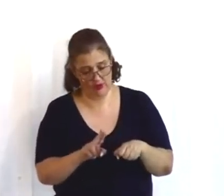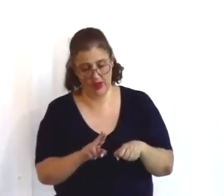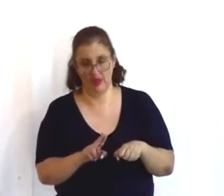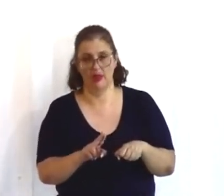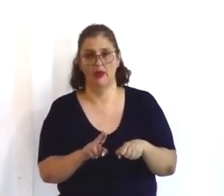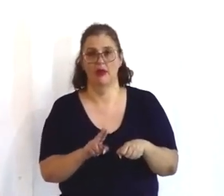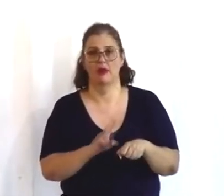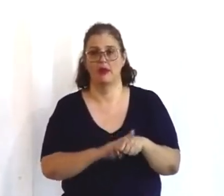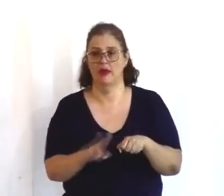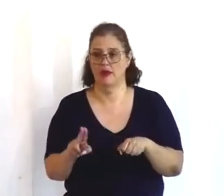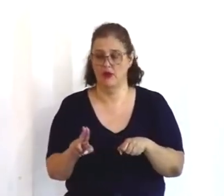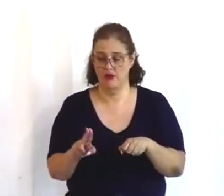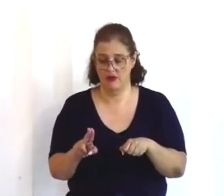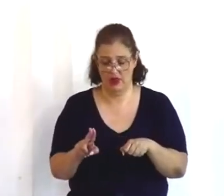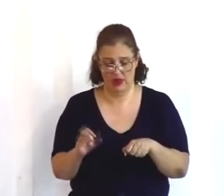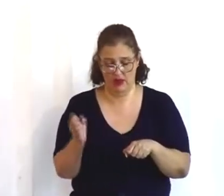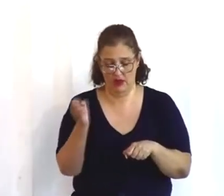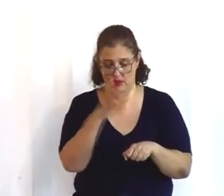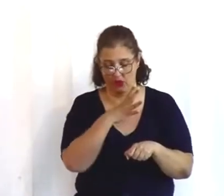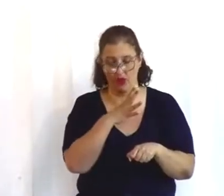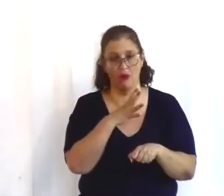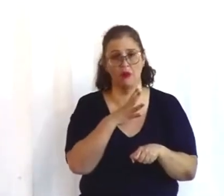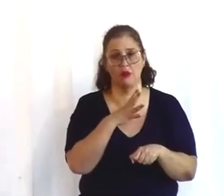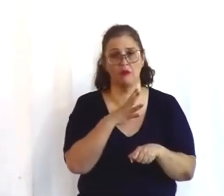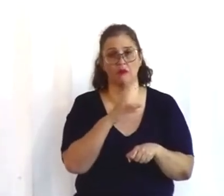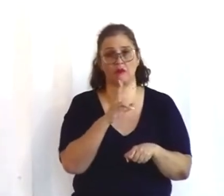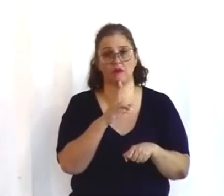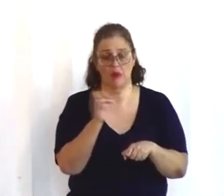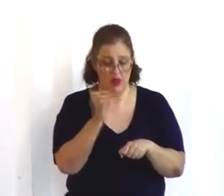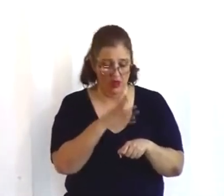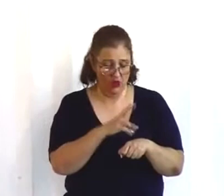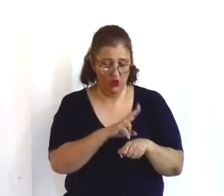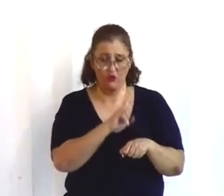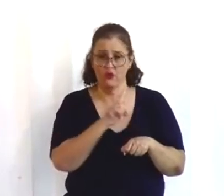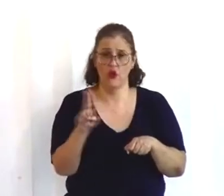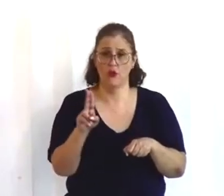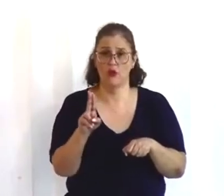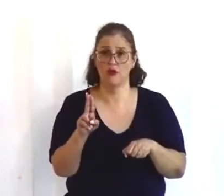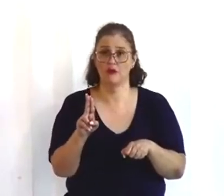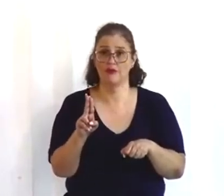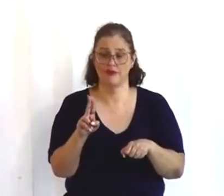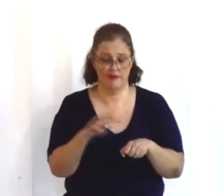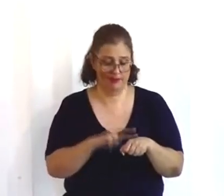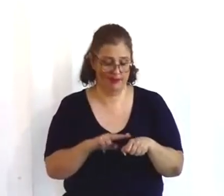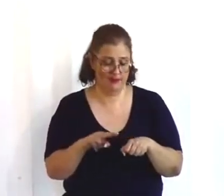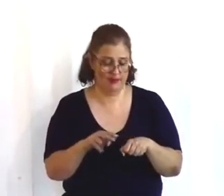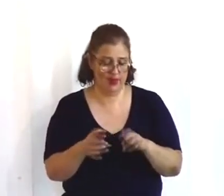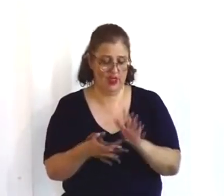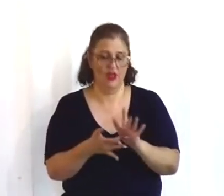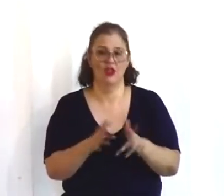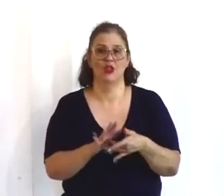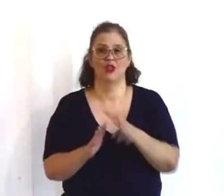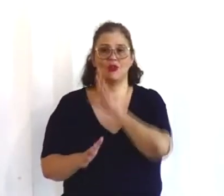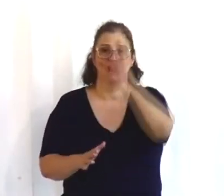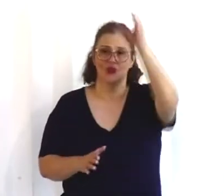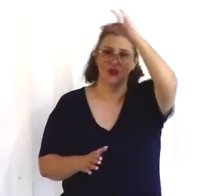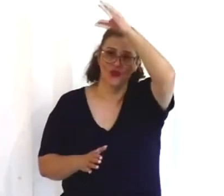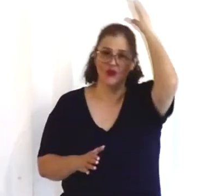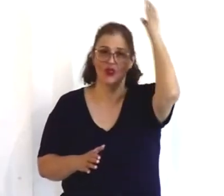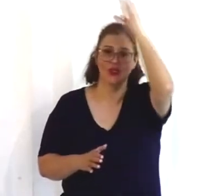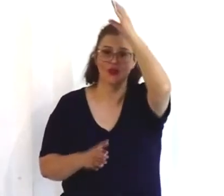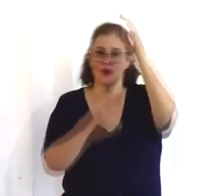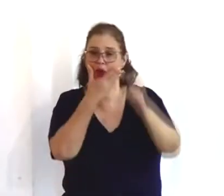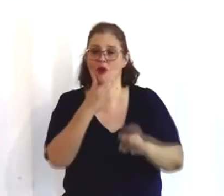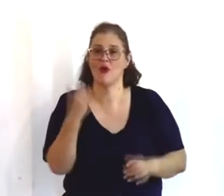Gilberto, Sérgio Lima, Doris, Marcos, o nosso novo nome é Jesus Cristo, o nosso Senhor e